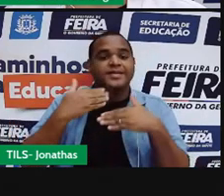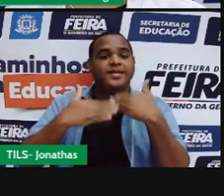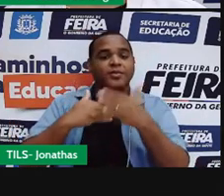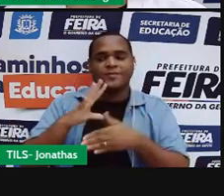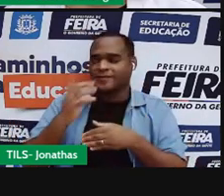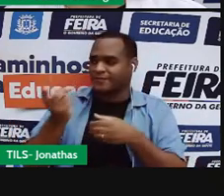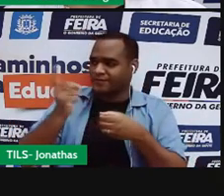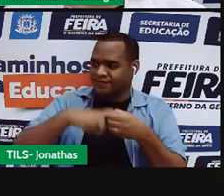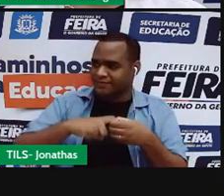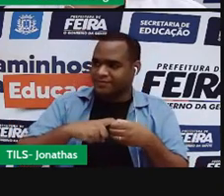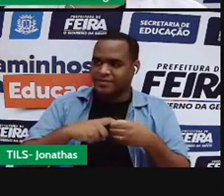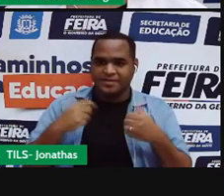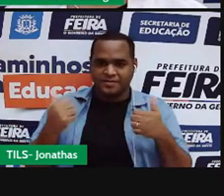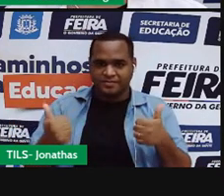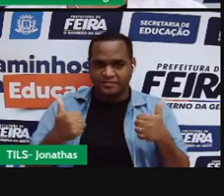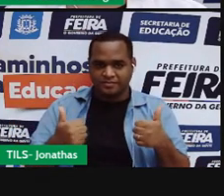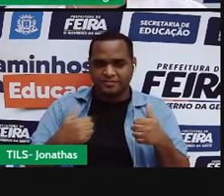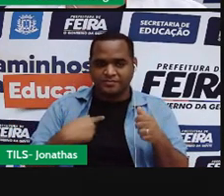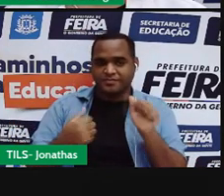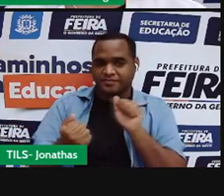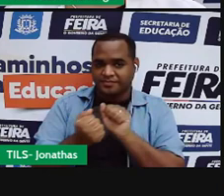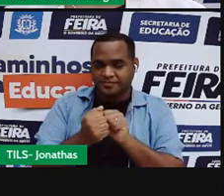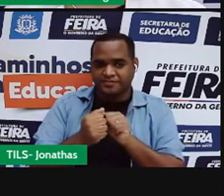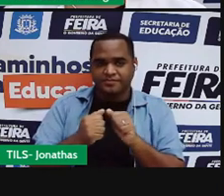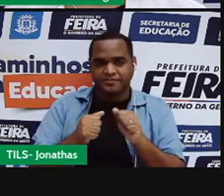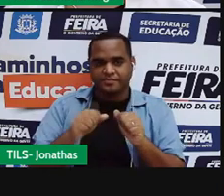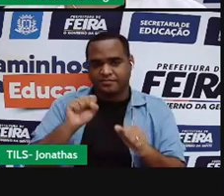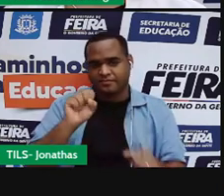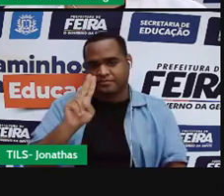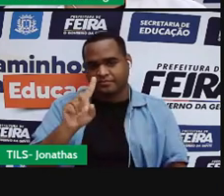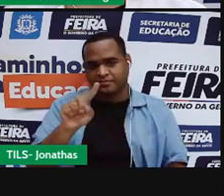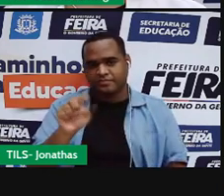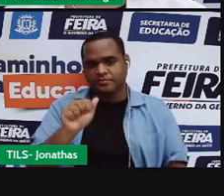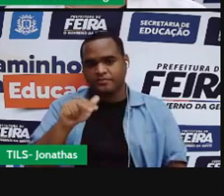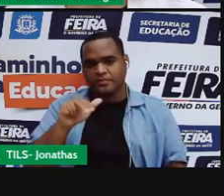de volta. E eu, Suzana e Jonatas, vamos estar aqui